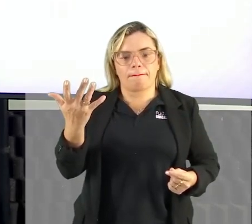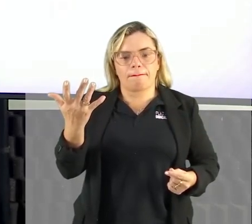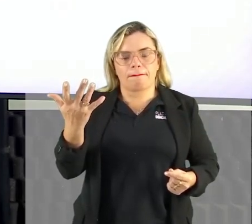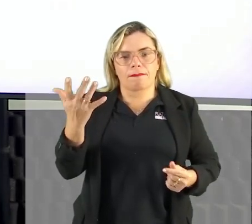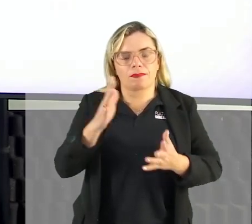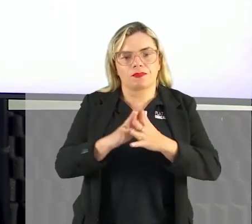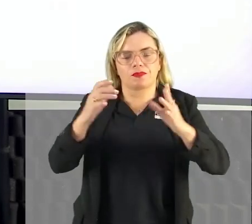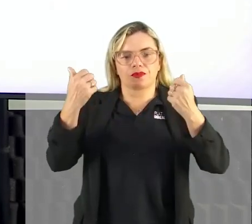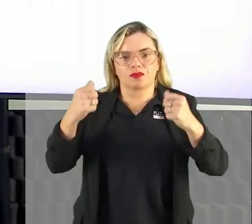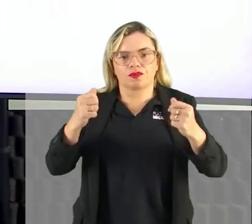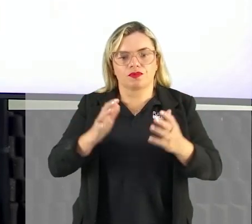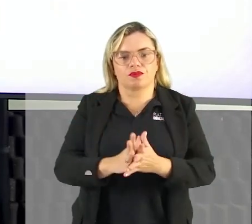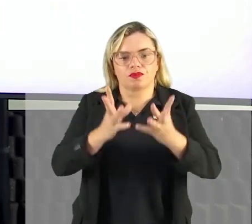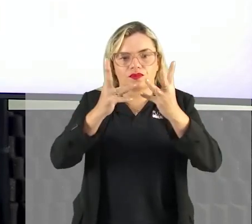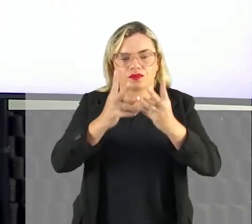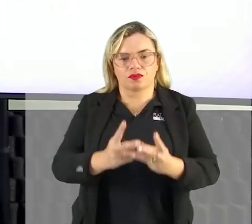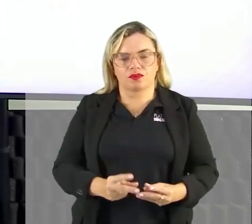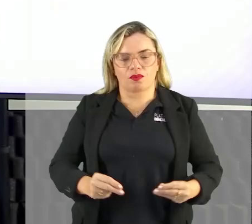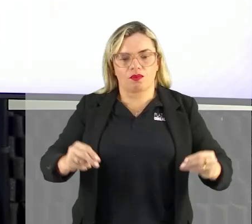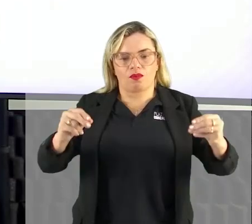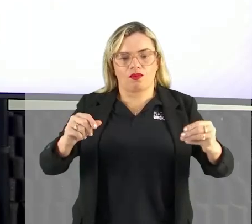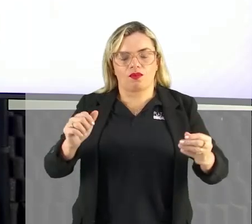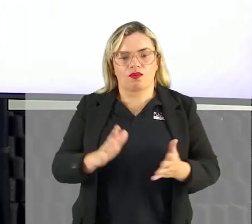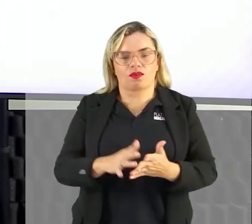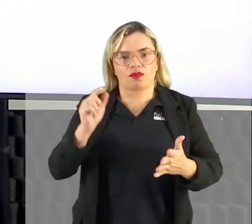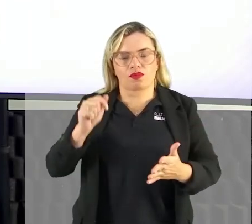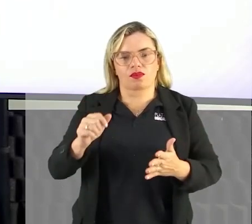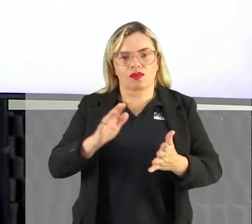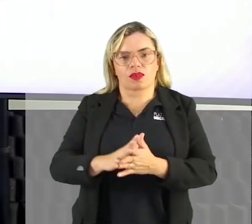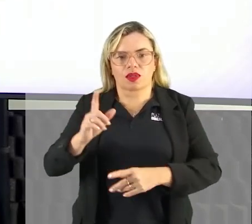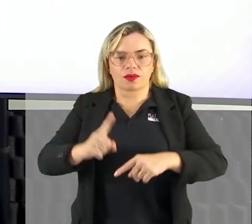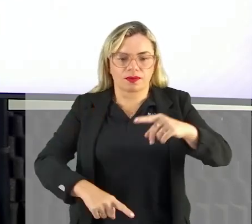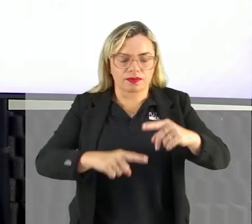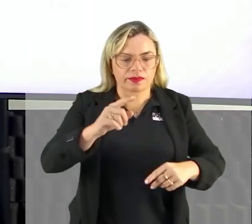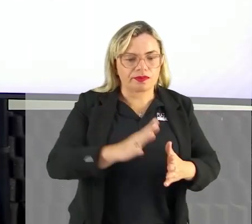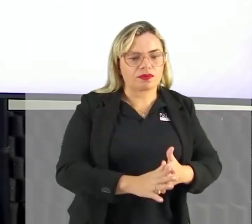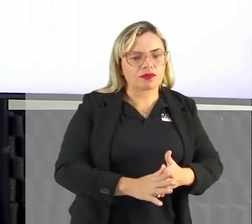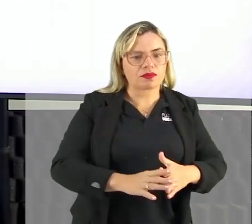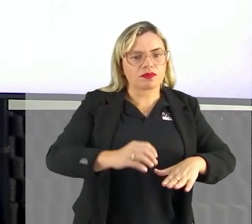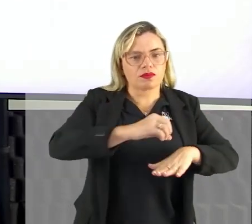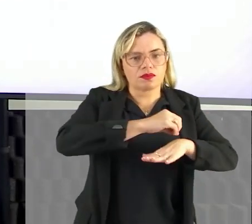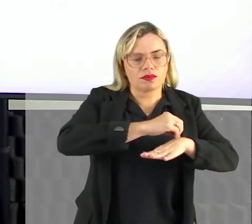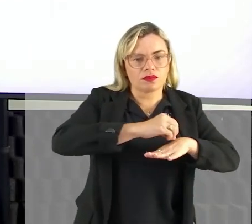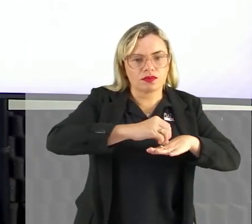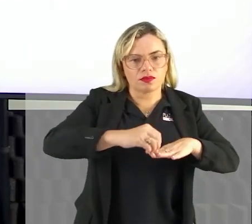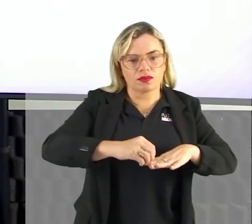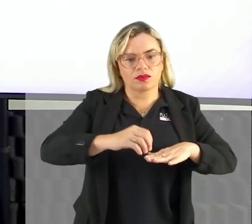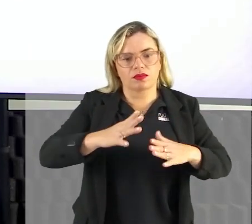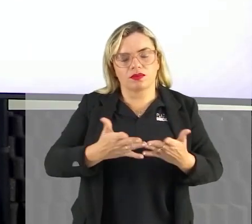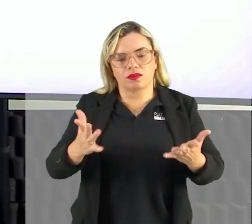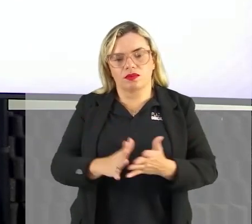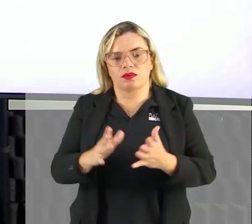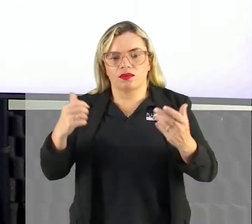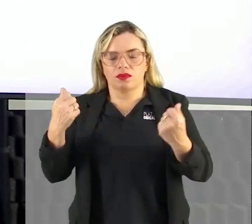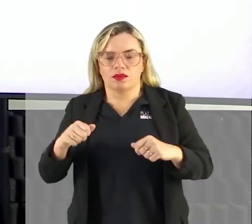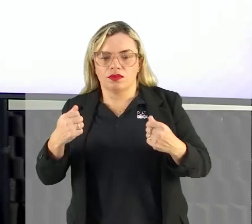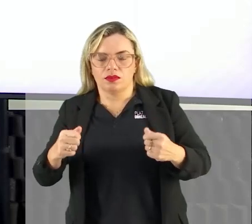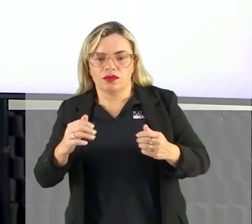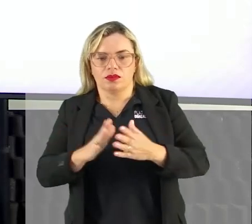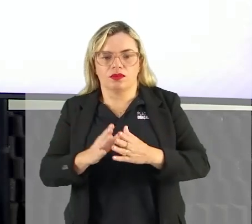e precisam ser decompostas, né, o material orgânico e tudo, precisa dos